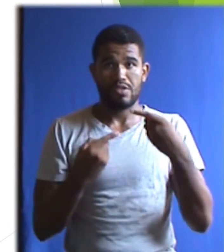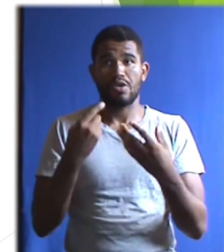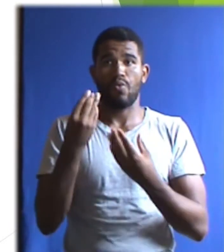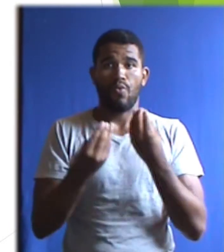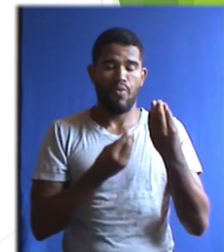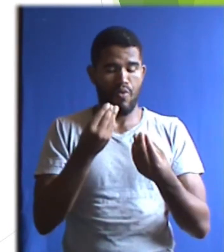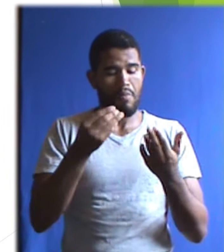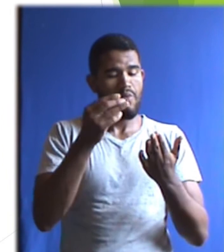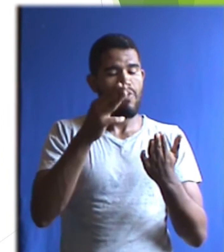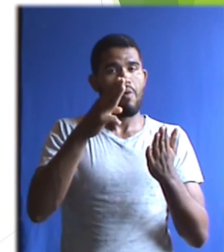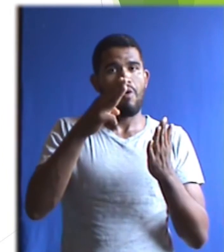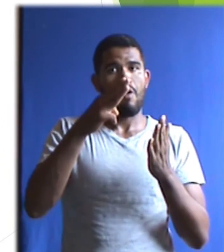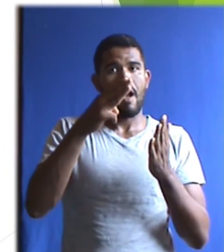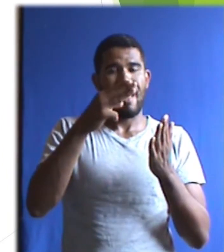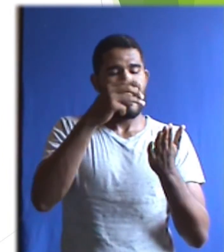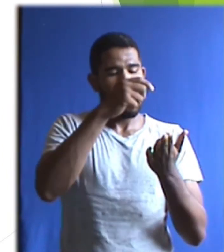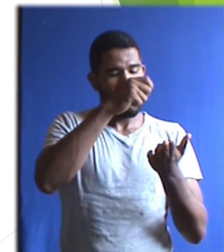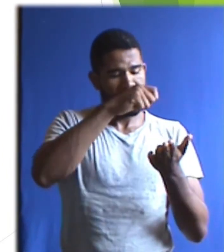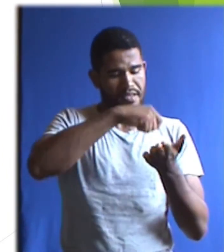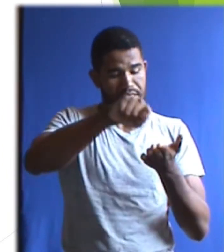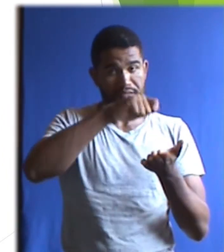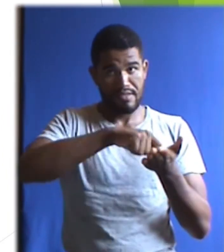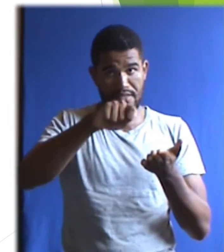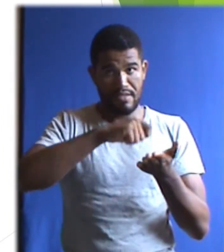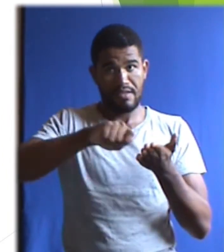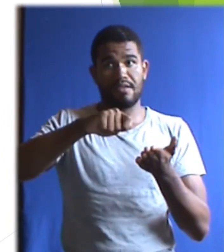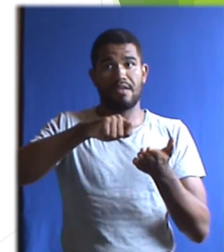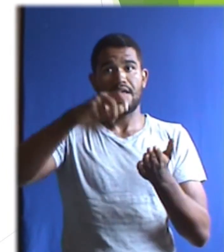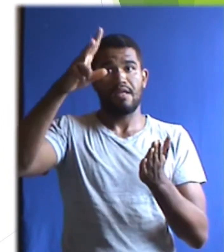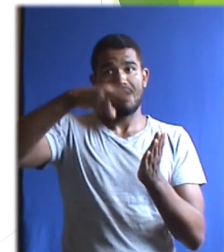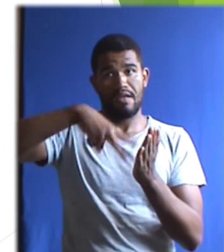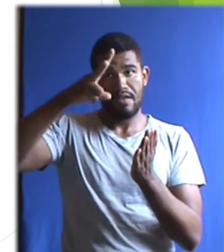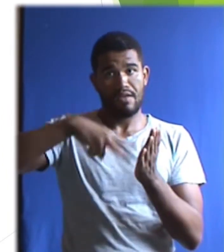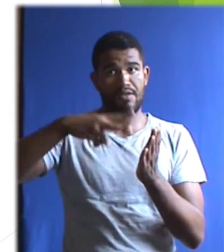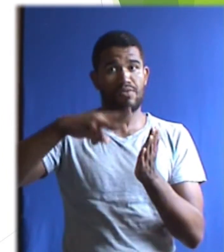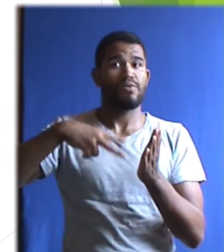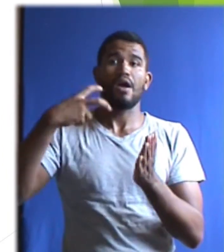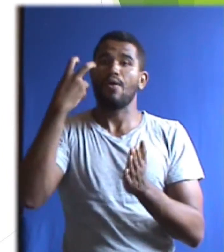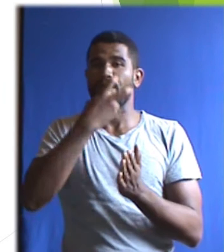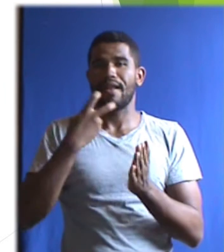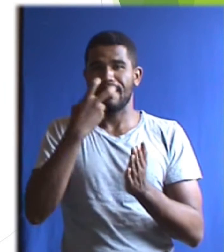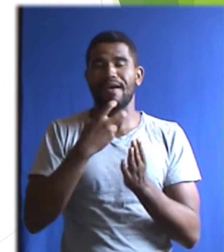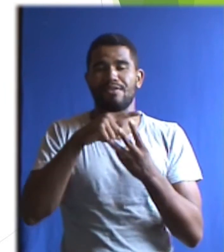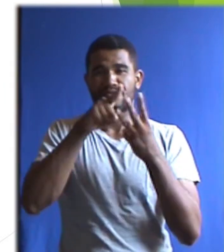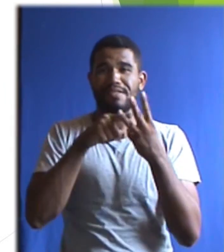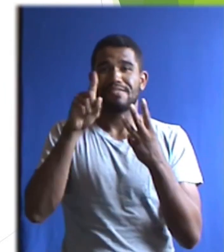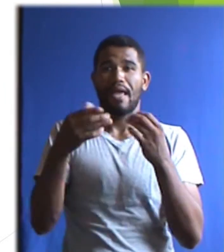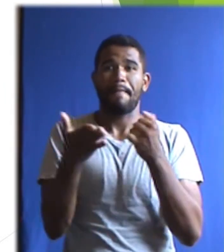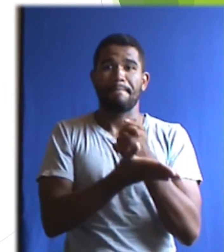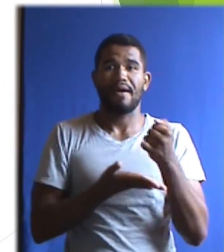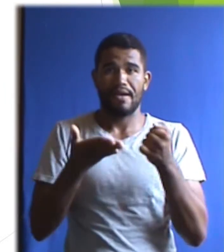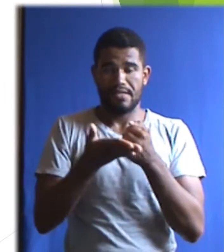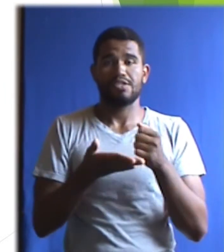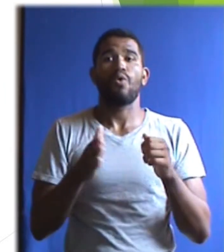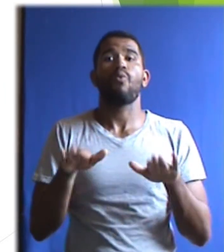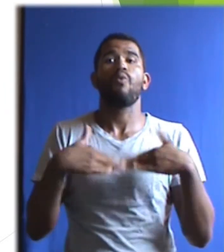Vamos discutir as 3 modalidades de leitura, escrita e oralidade que são basilares no trabalho de língua portuguesa, qual